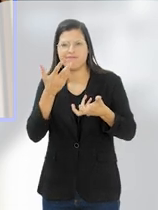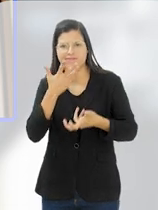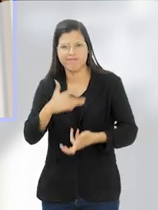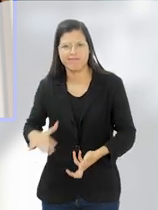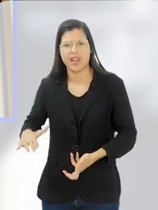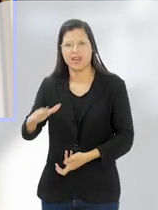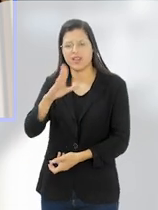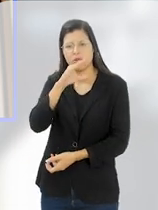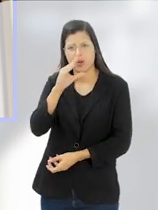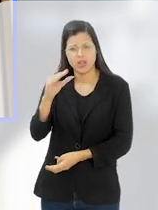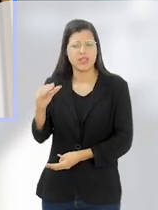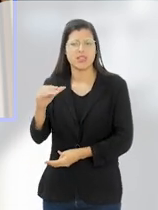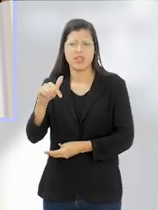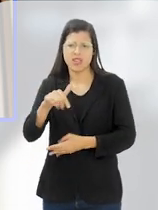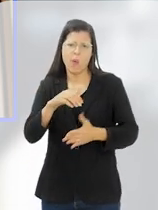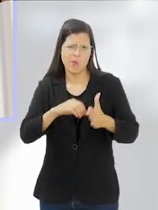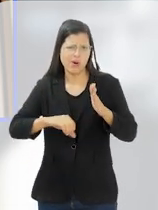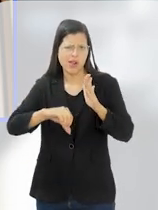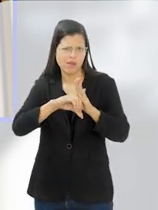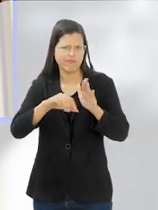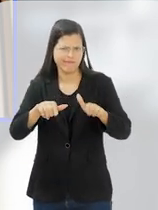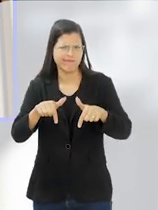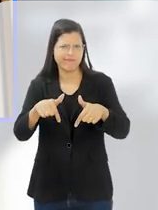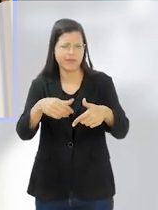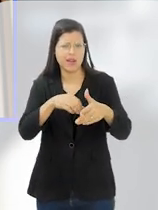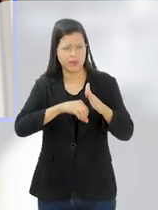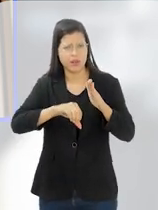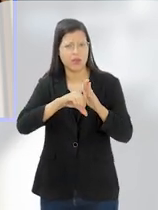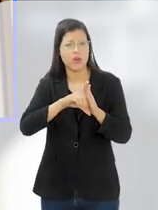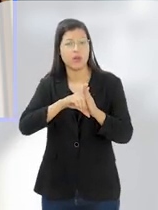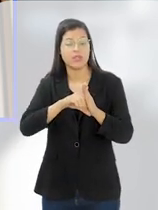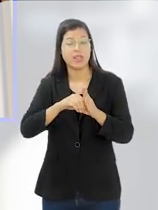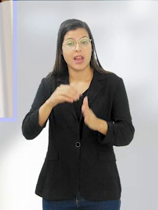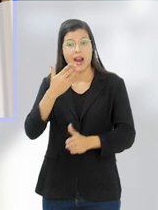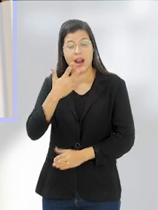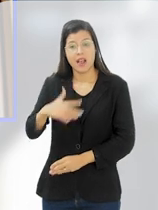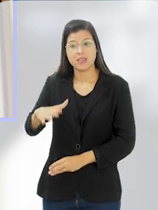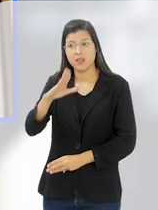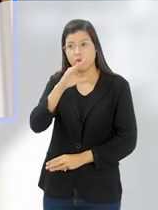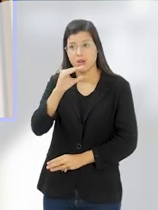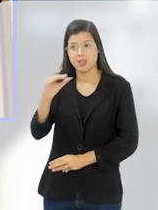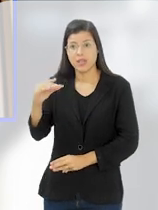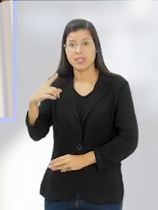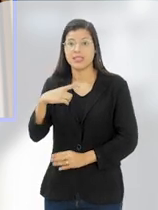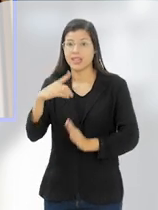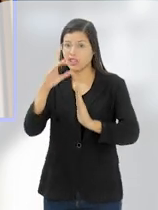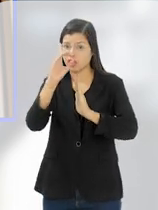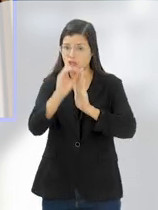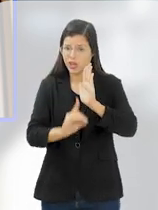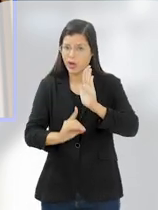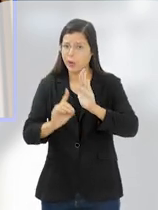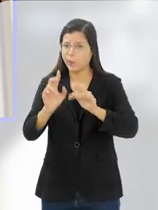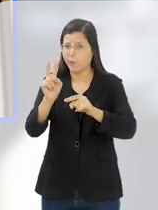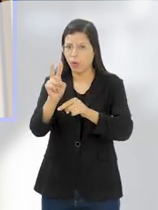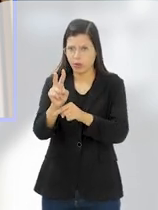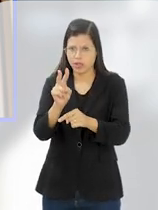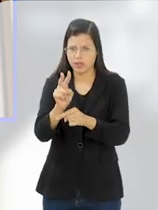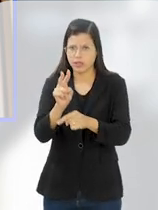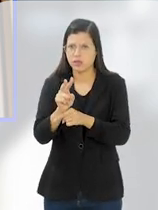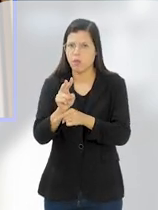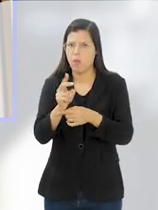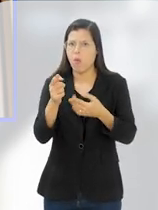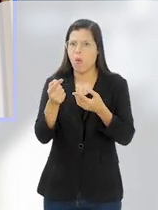ambiente criminoso mesmo, né? E crianças e adolescentes no nosso país têm prioridade, têm direito à proteção